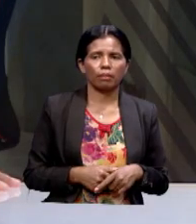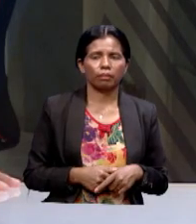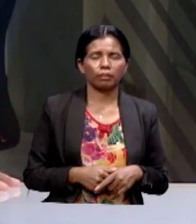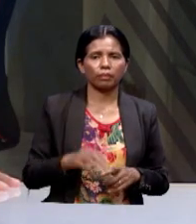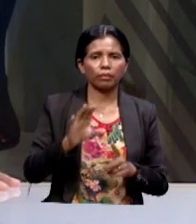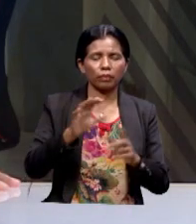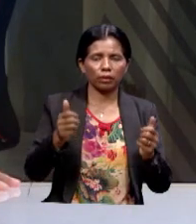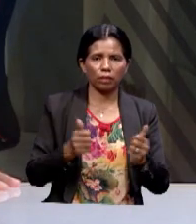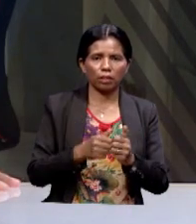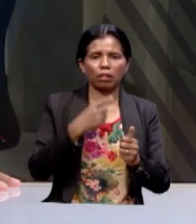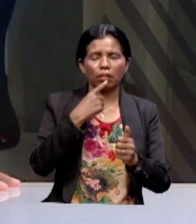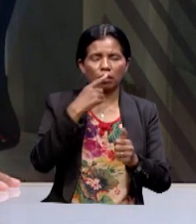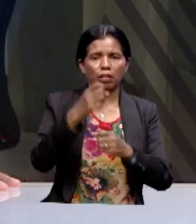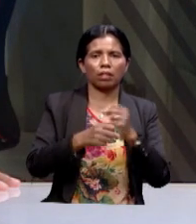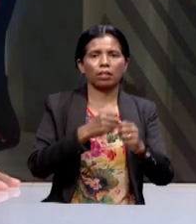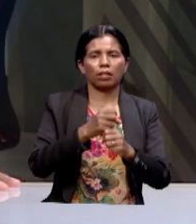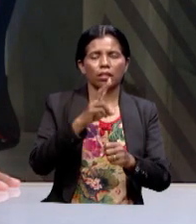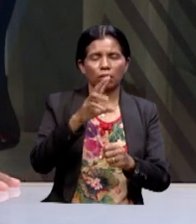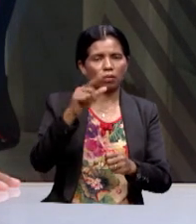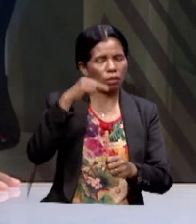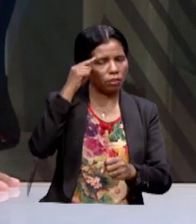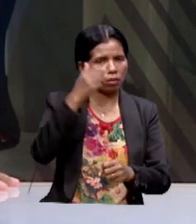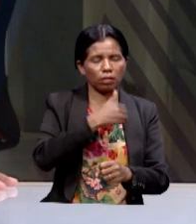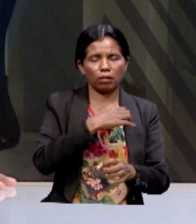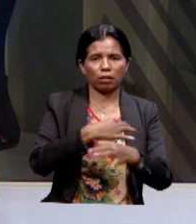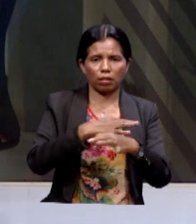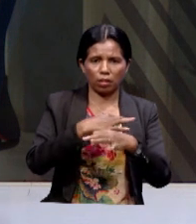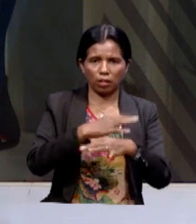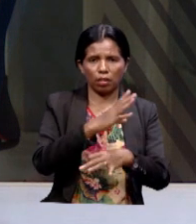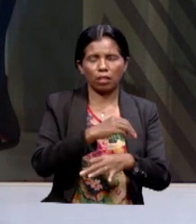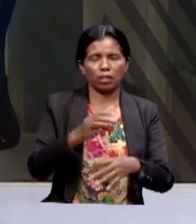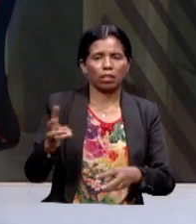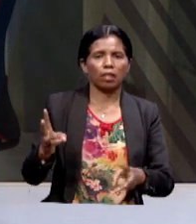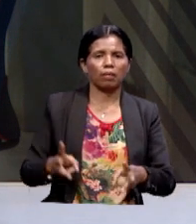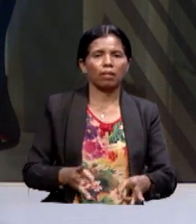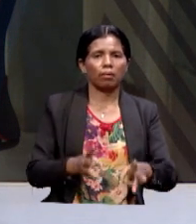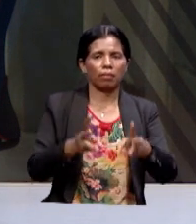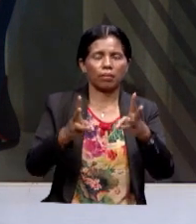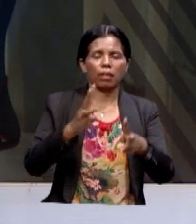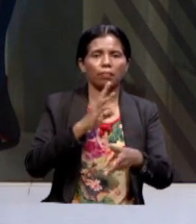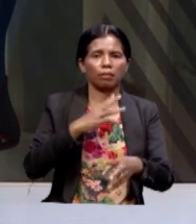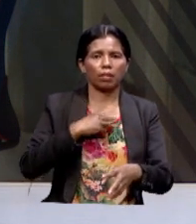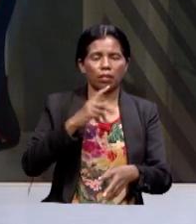Se fel de obrato preocupa tinan ruono governo si dak normaliza irrigação e a manatutu.